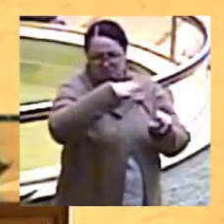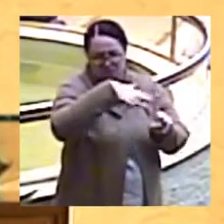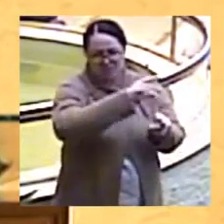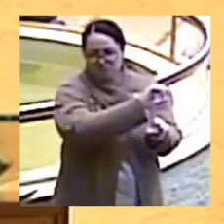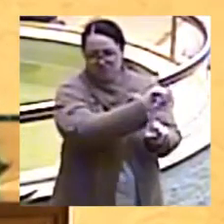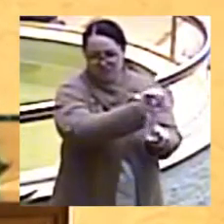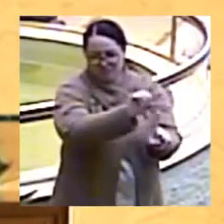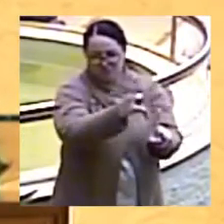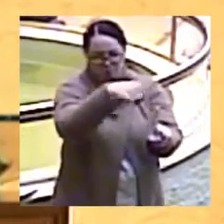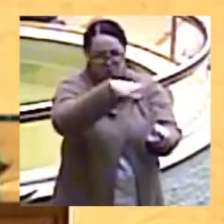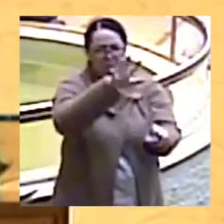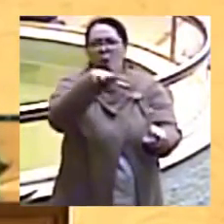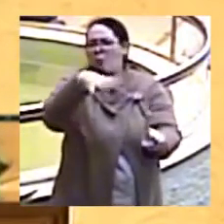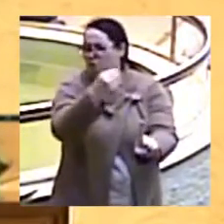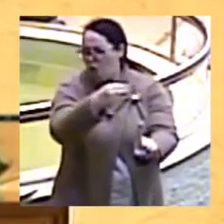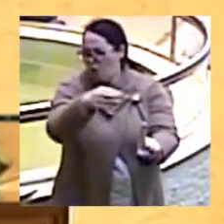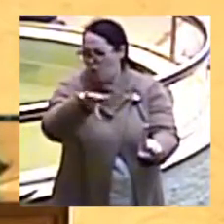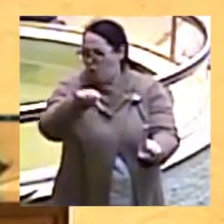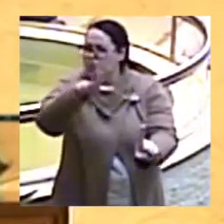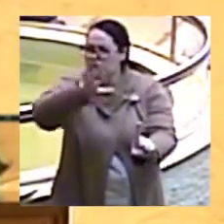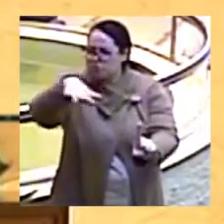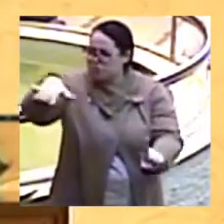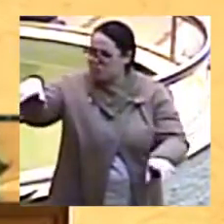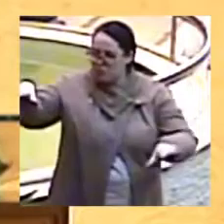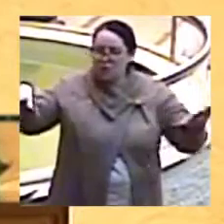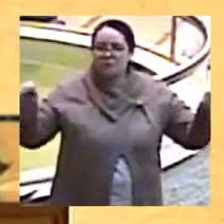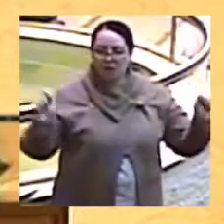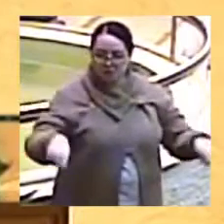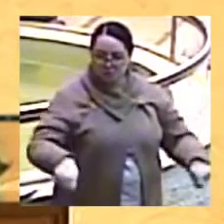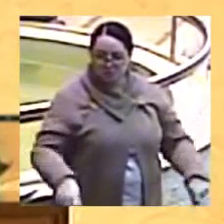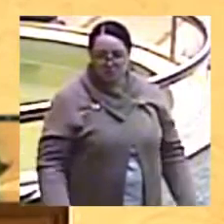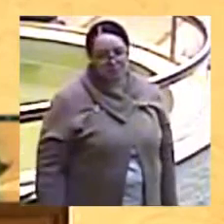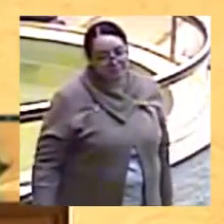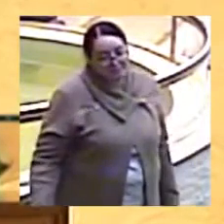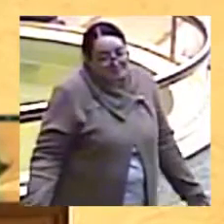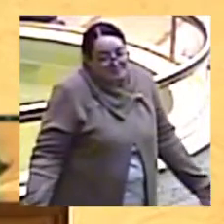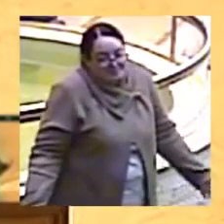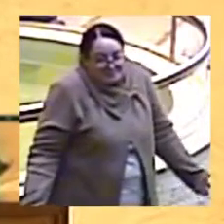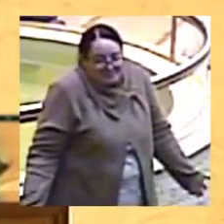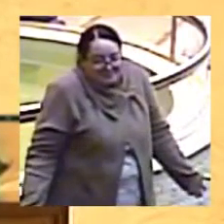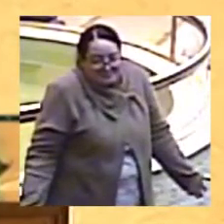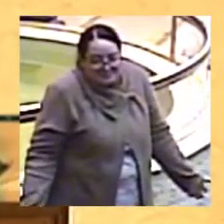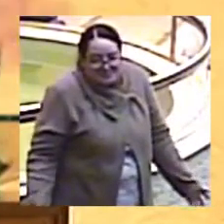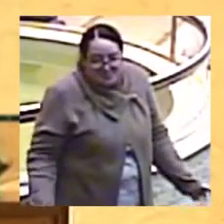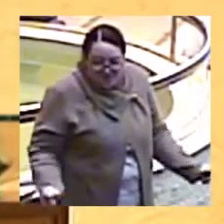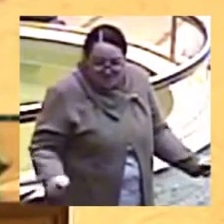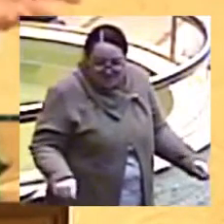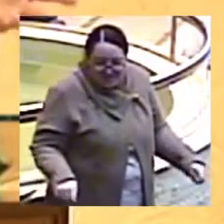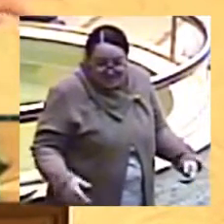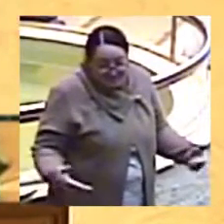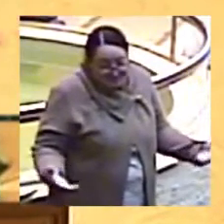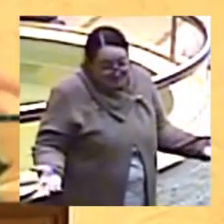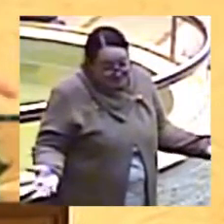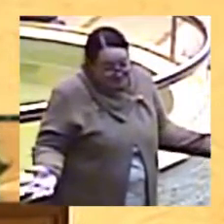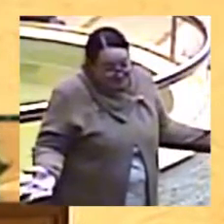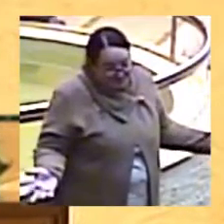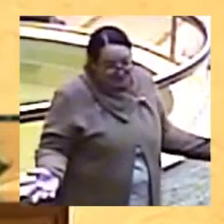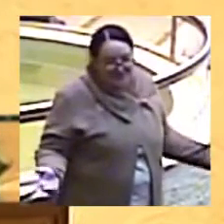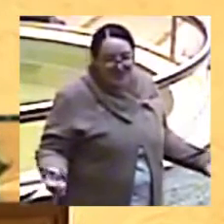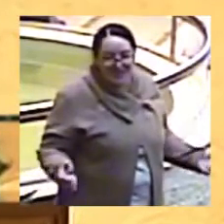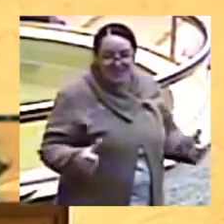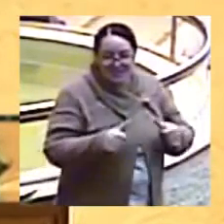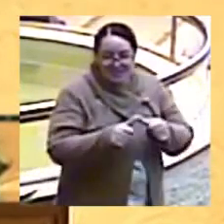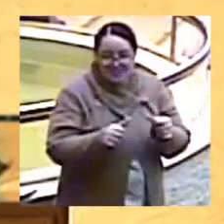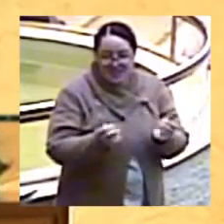tranquilo, estar sendo considerado tolerante pelo próprio Império. Mas ser cristão no Império Romano,